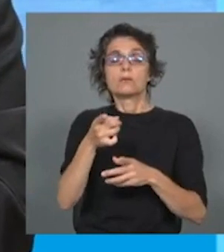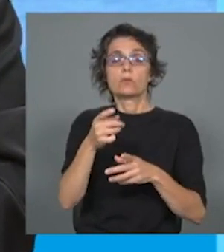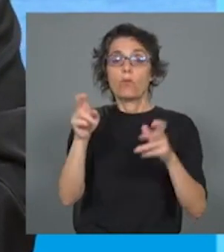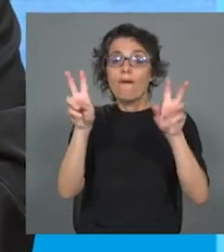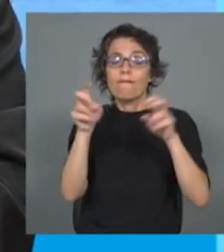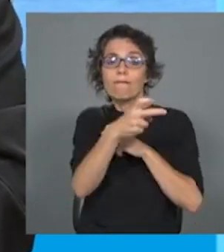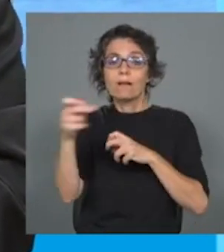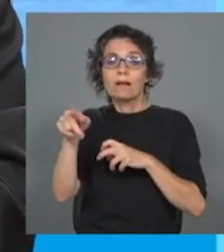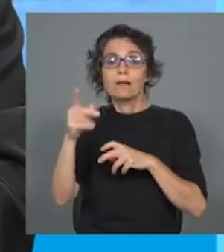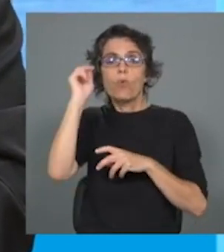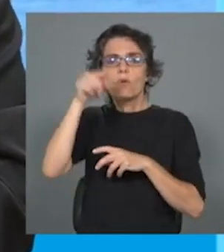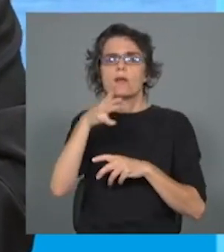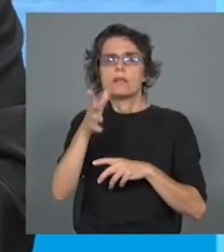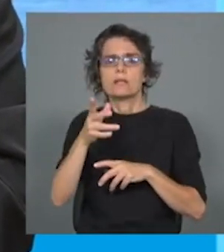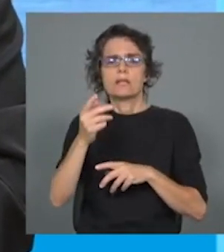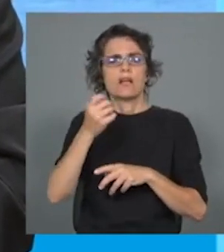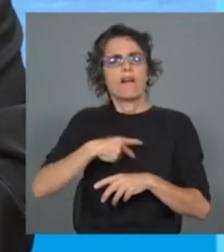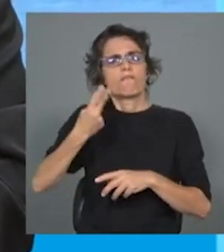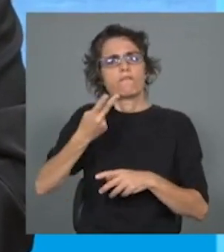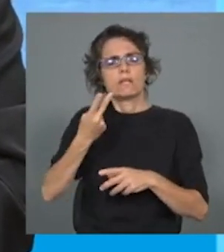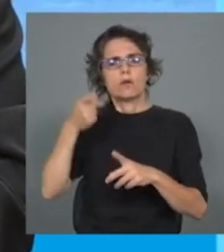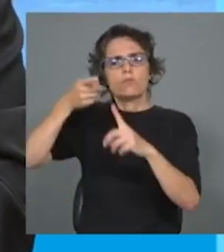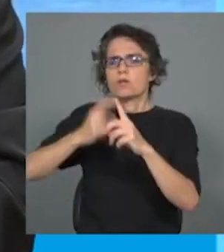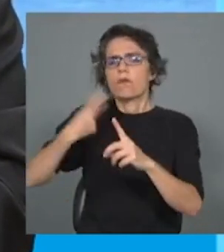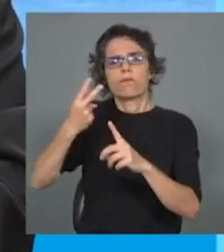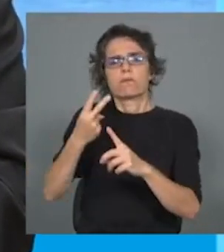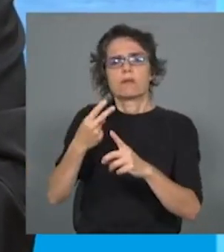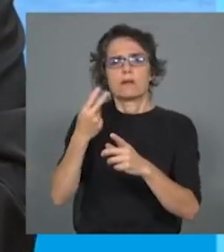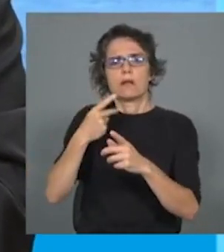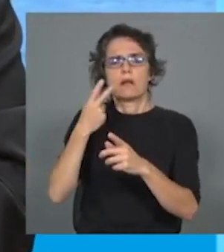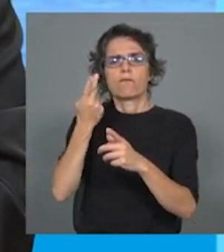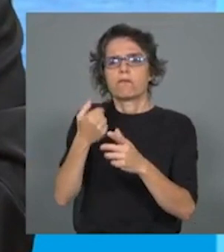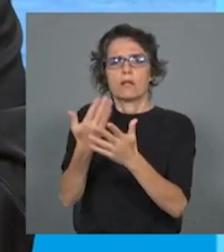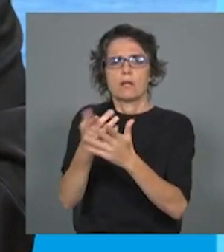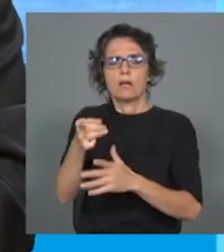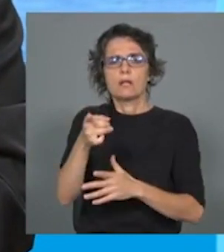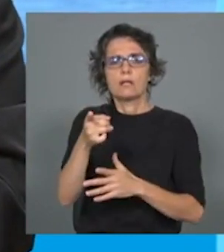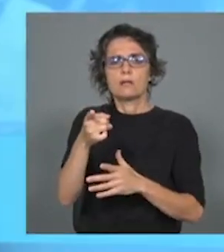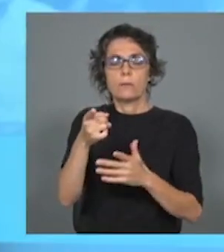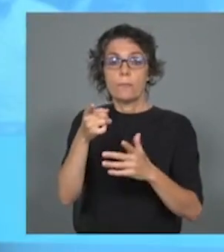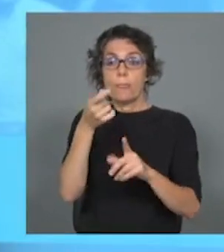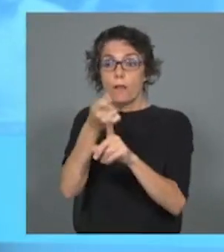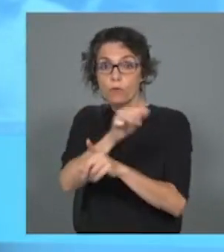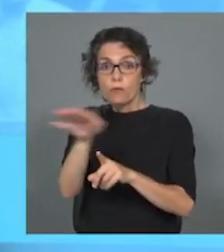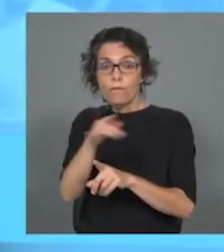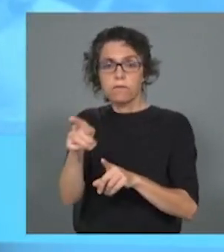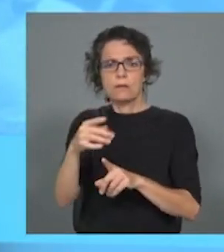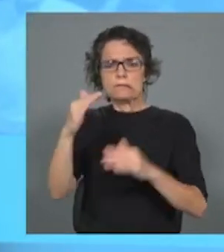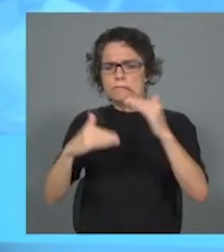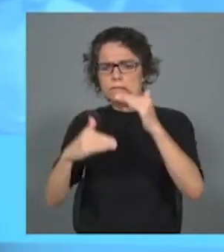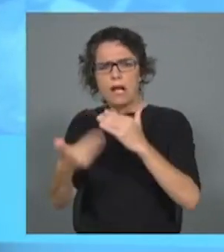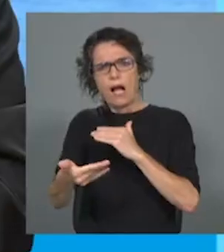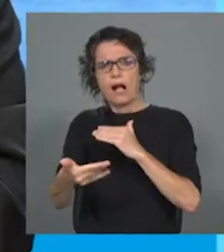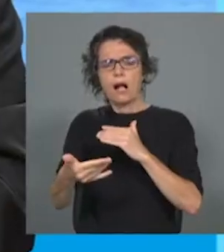respeitar muitíssimo esses homens e mulheres que se disponibilizam a essa luta totalmente desigual. E por isso dói muito e